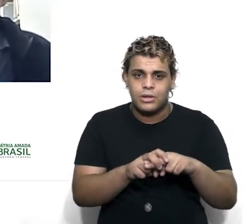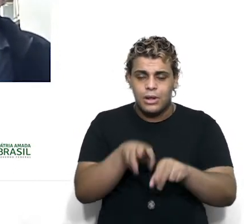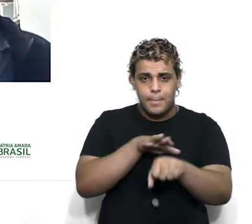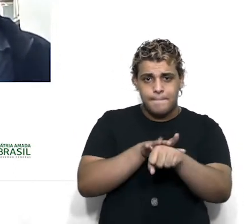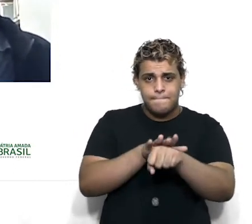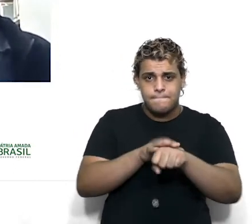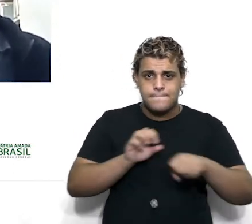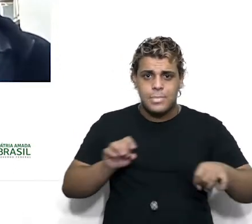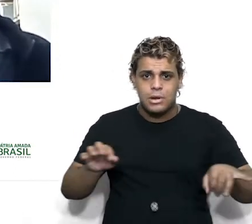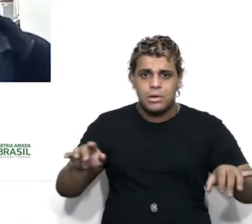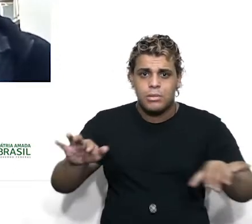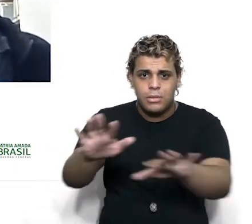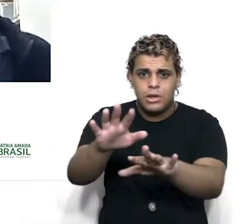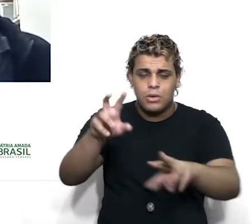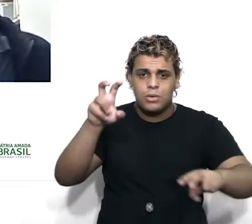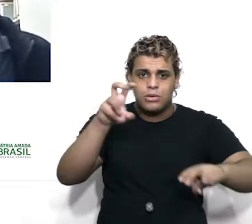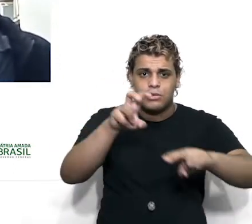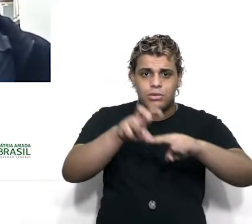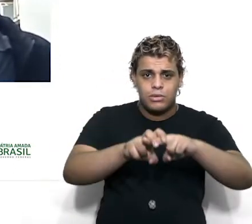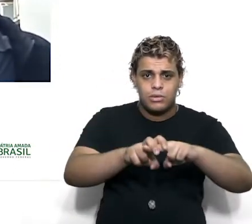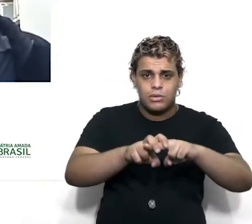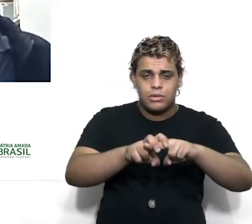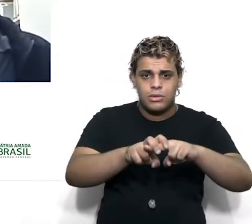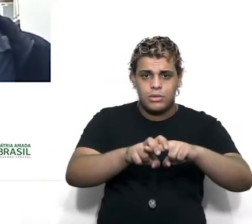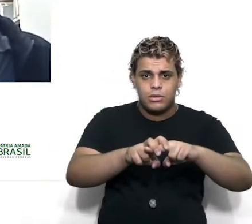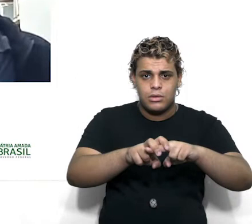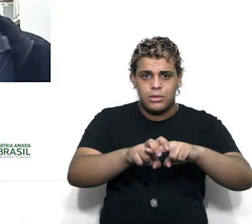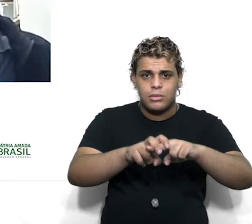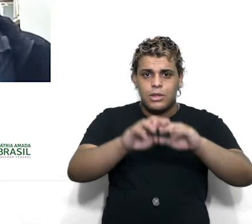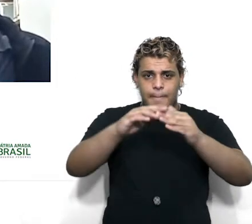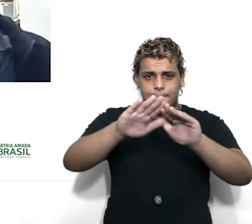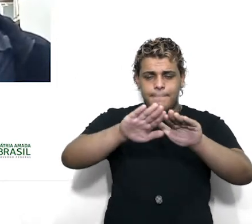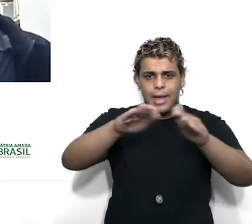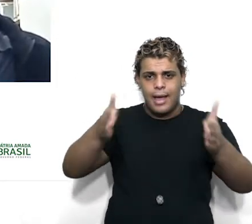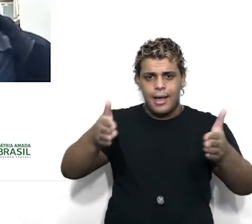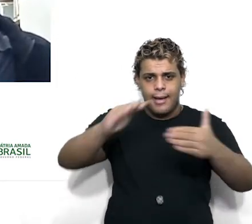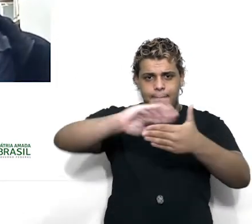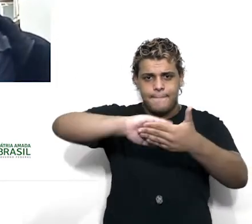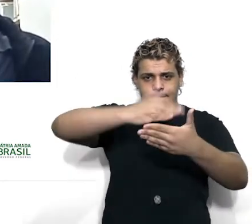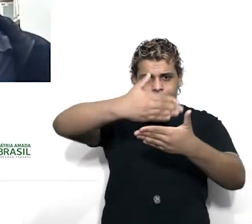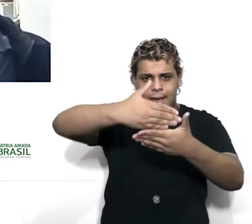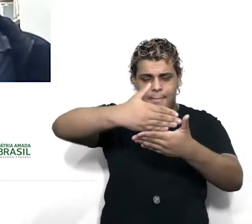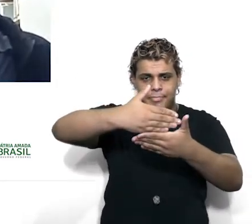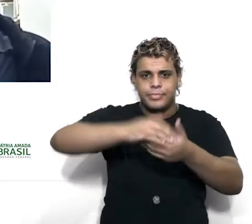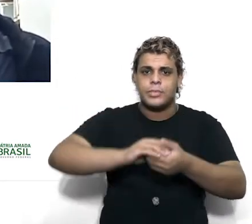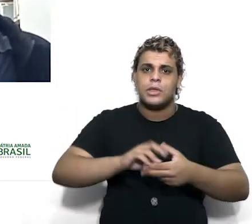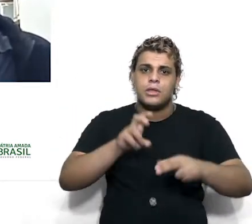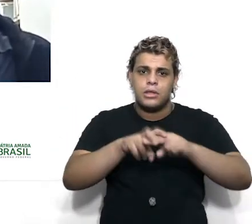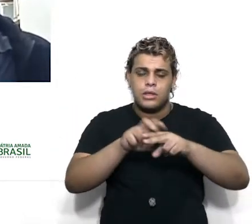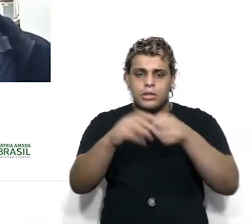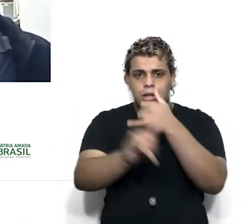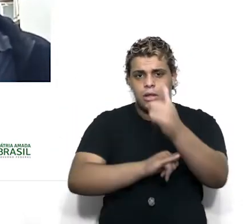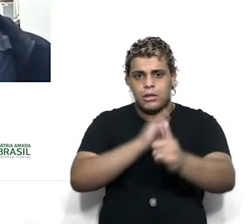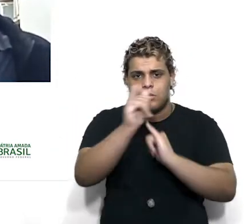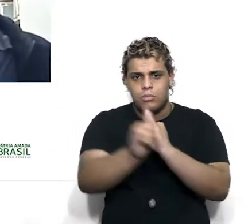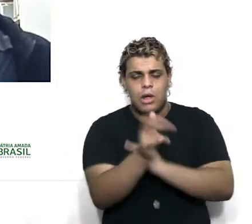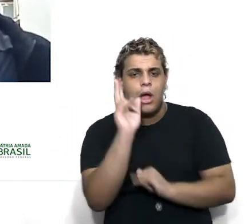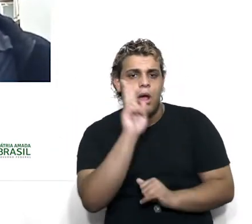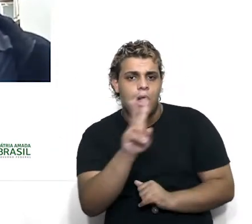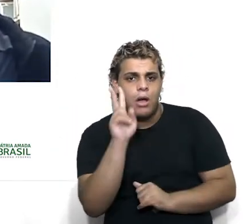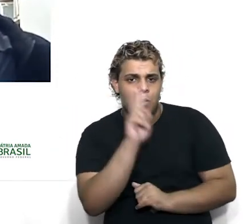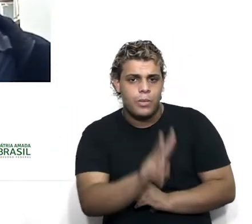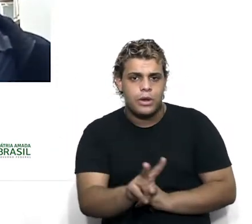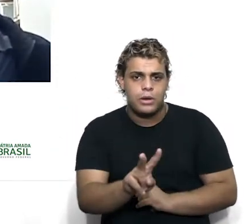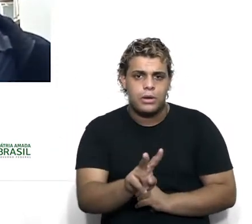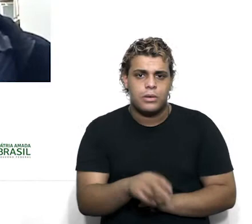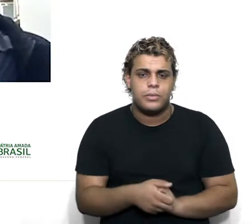pandemia, porque o sentar à frente de um ecrã, à frente de um computador, sentar em frente da internet, basicamente, é